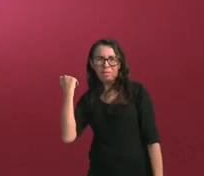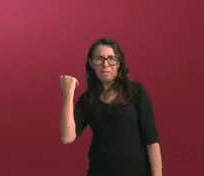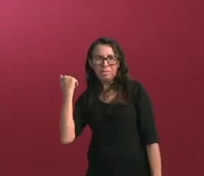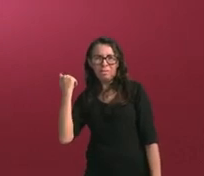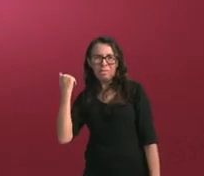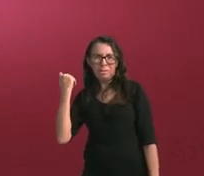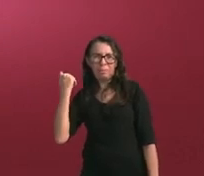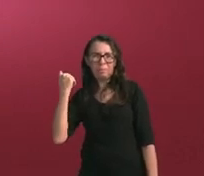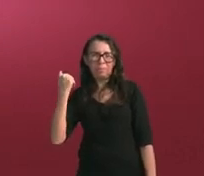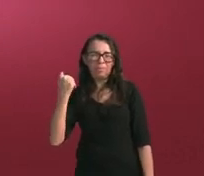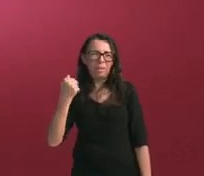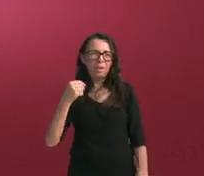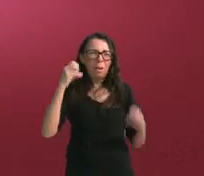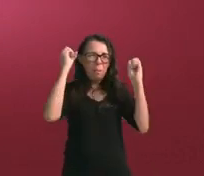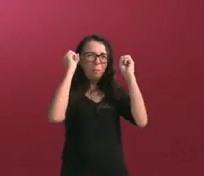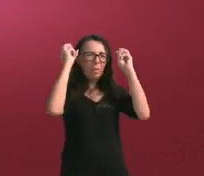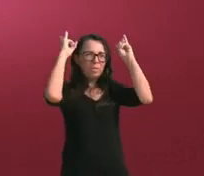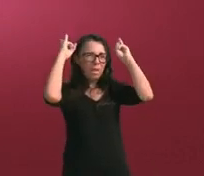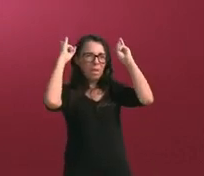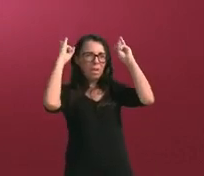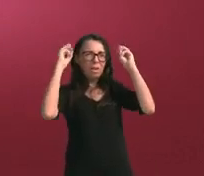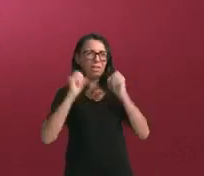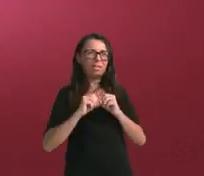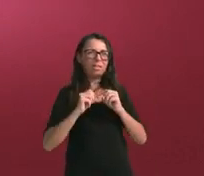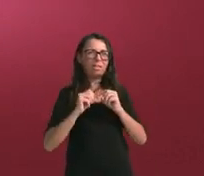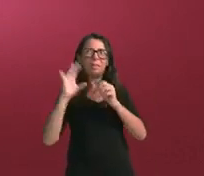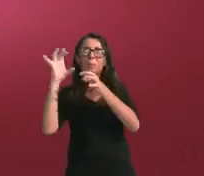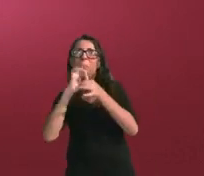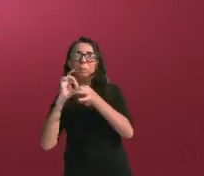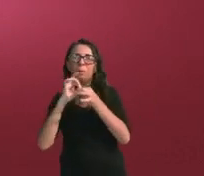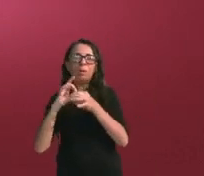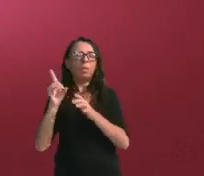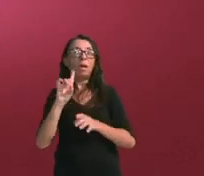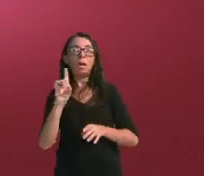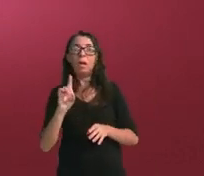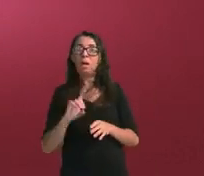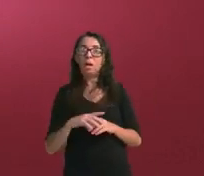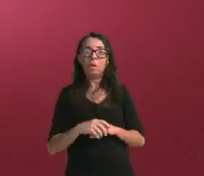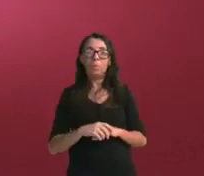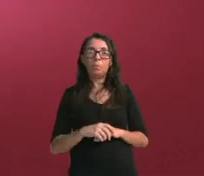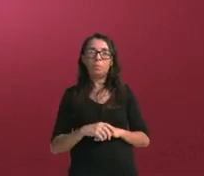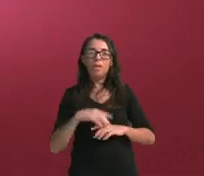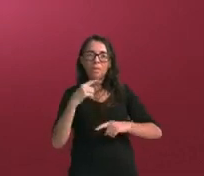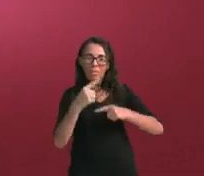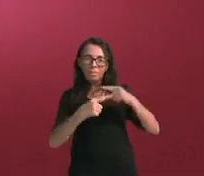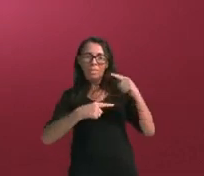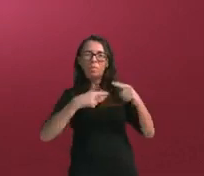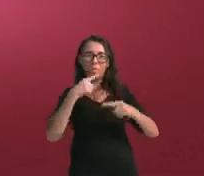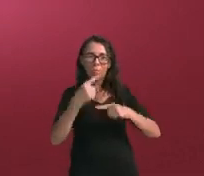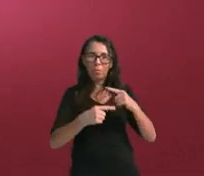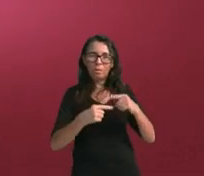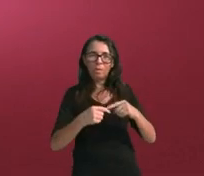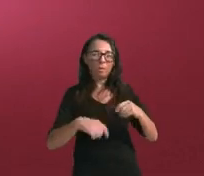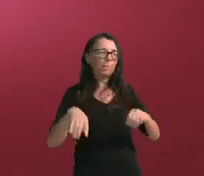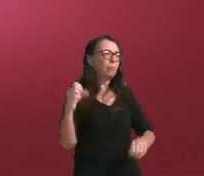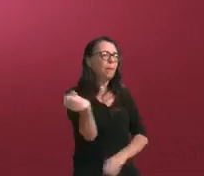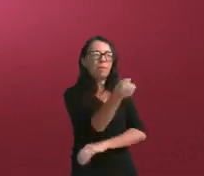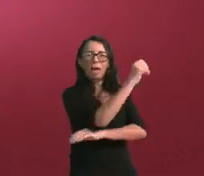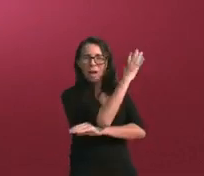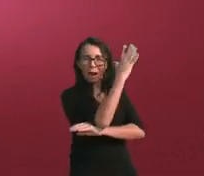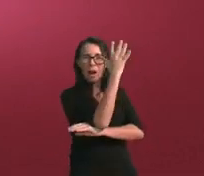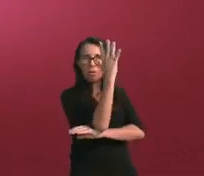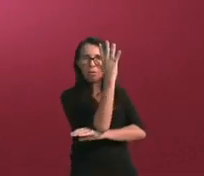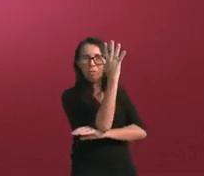mostrando a ele alguns sinais aonde que ele realmente creu. Ele começou a crer no Deus que ele estava